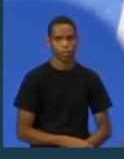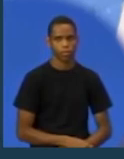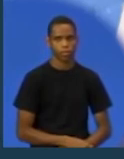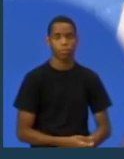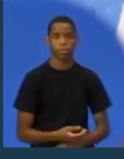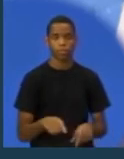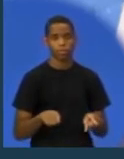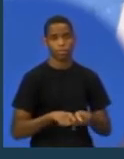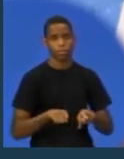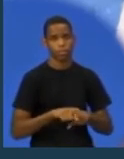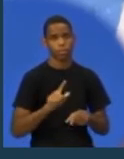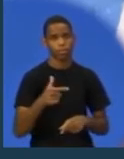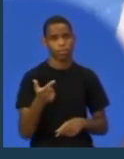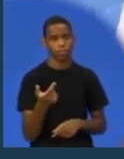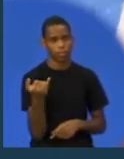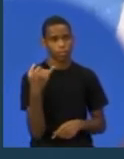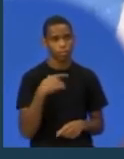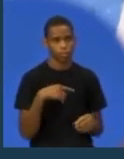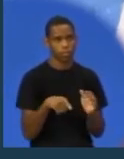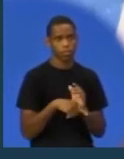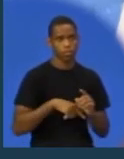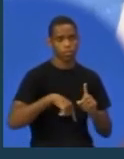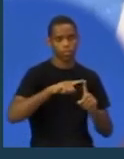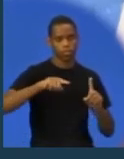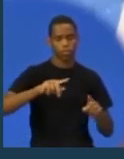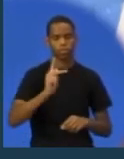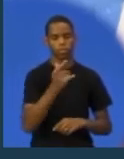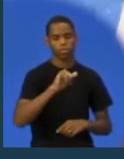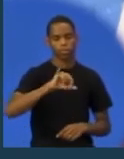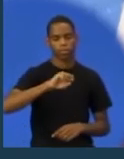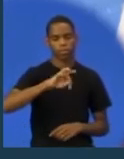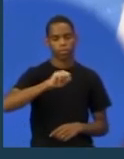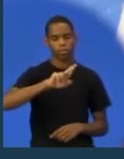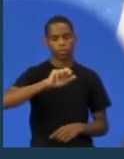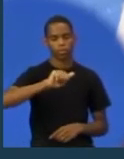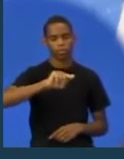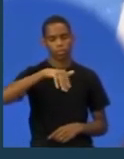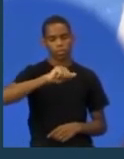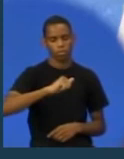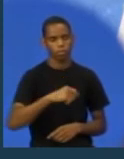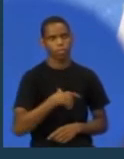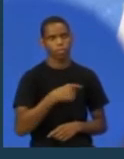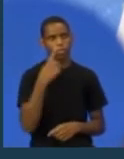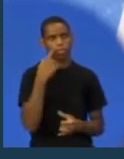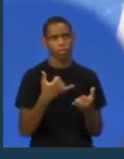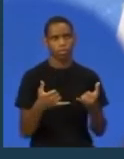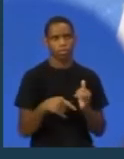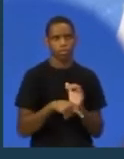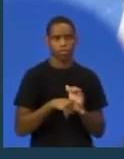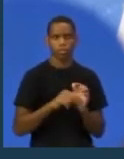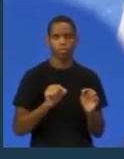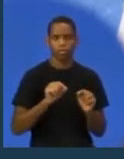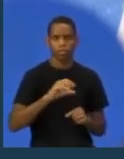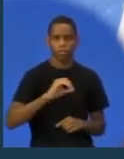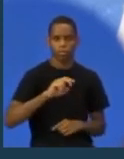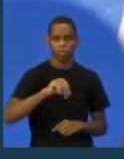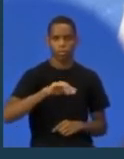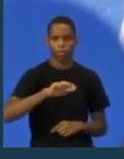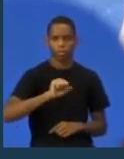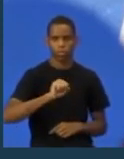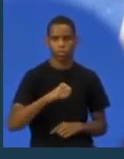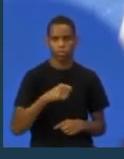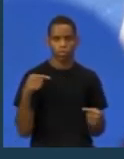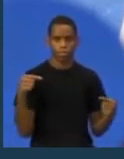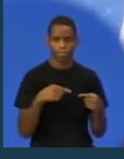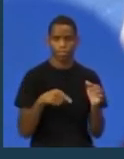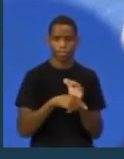Um outro tipo de gráfico é o histograma. E o histograma é muito próximo de um gráfico de colunas, né? Você olha